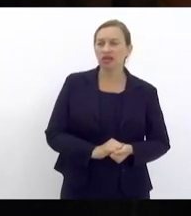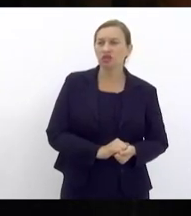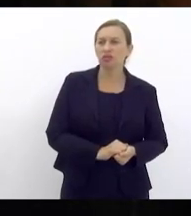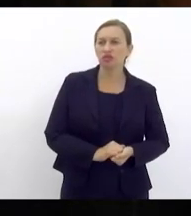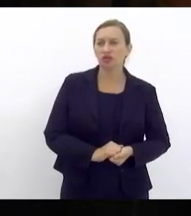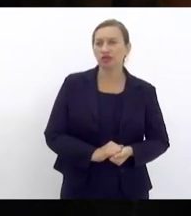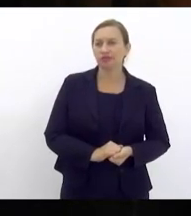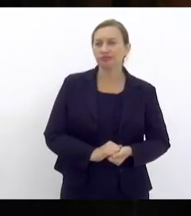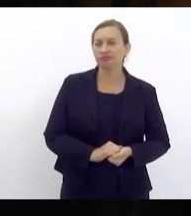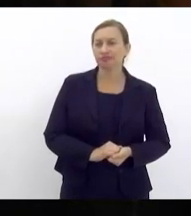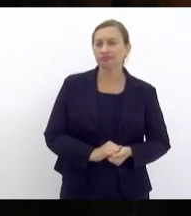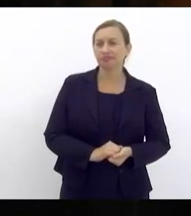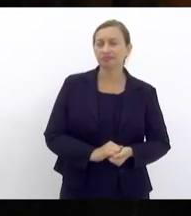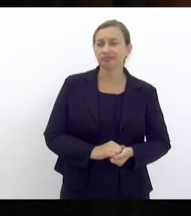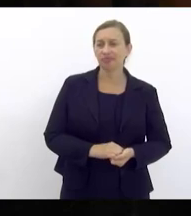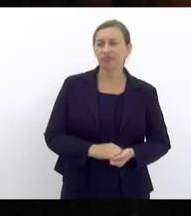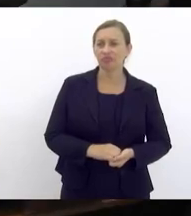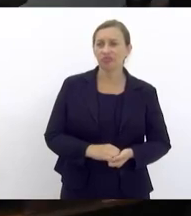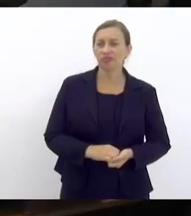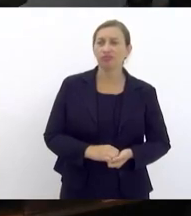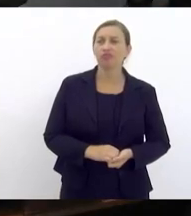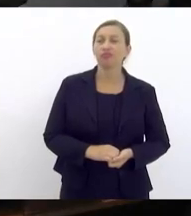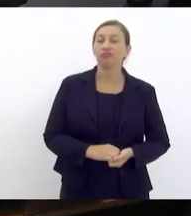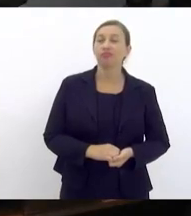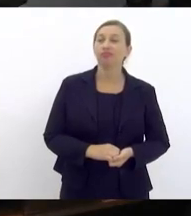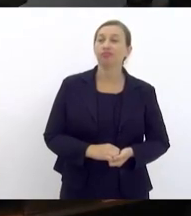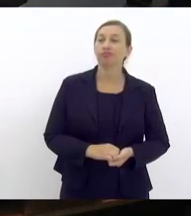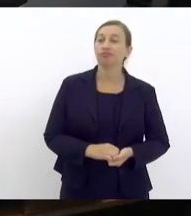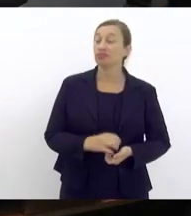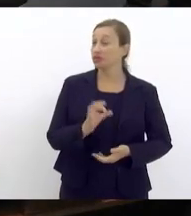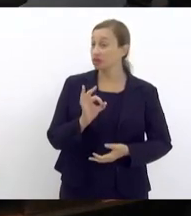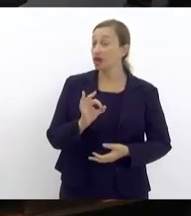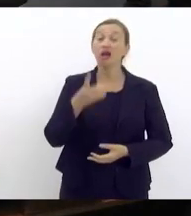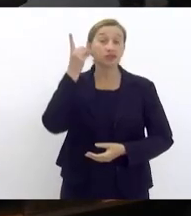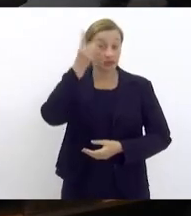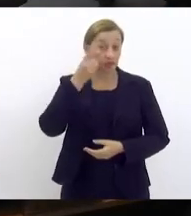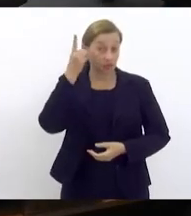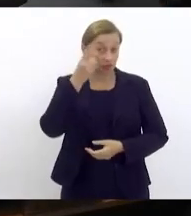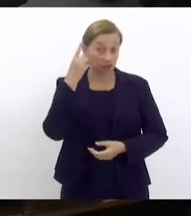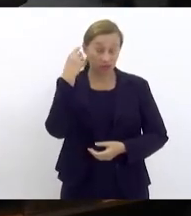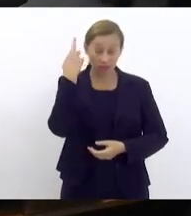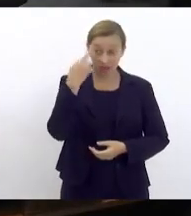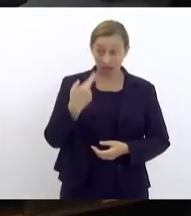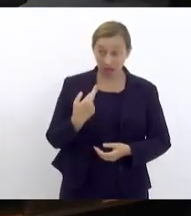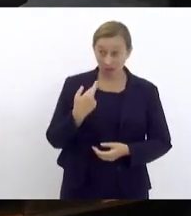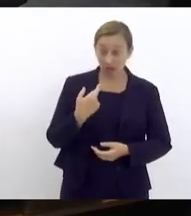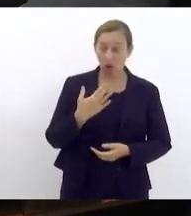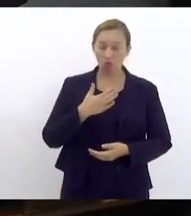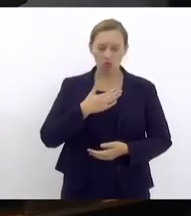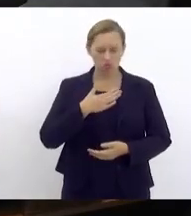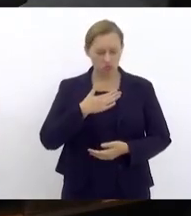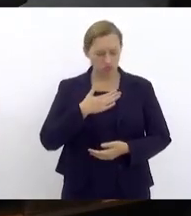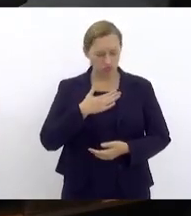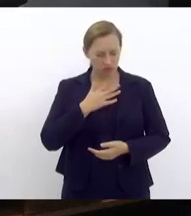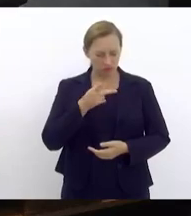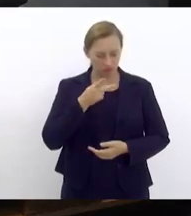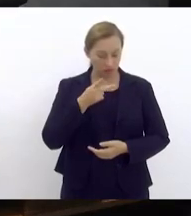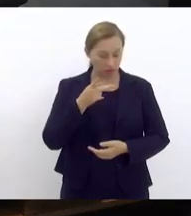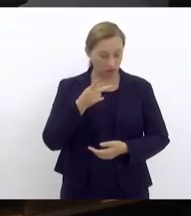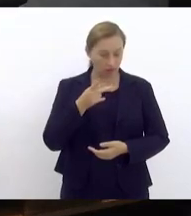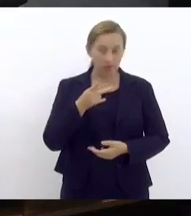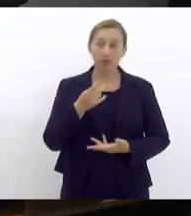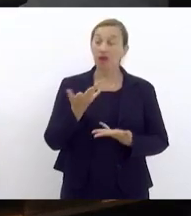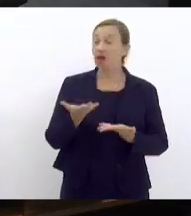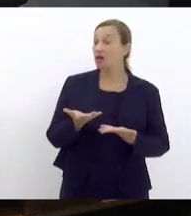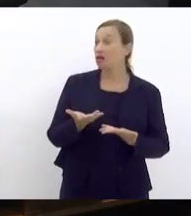Carlos Mendes concedo intrépida deputada Renata Souza o meu a parte aqui é